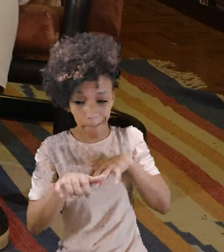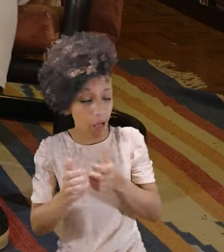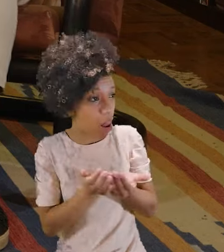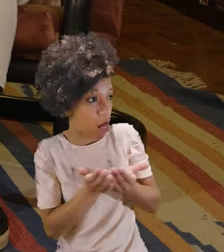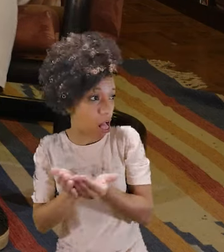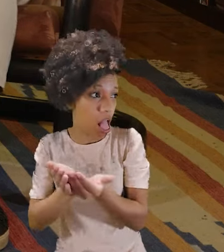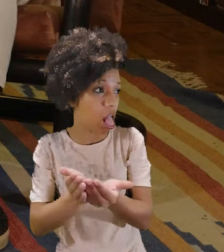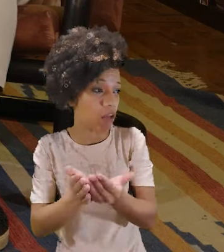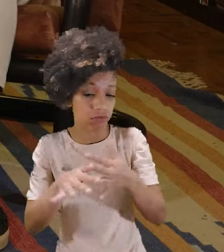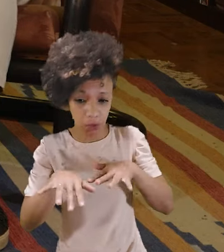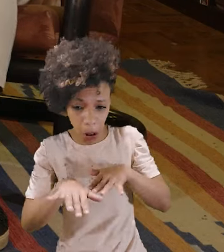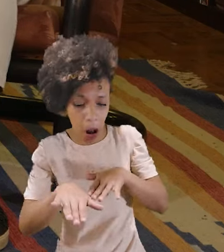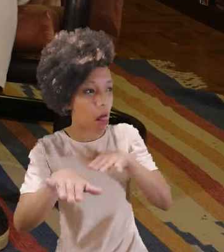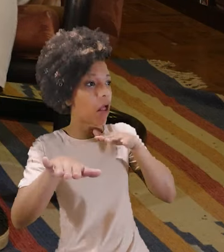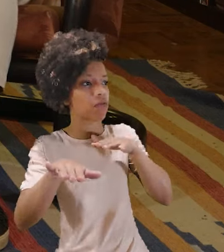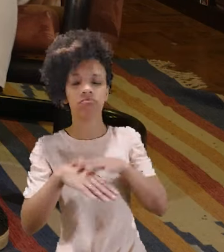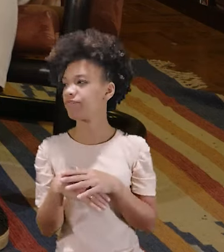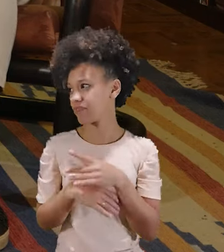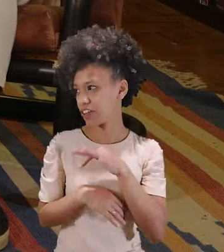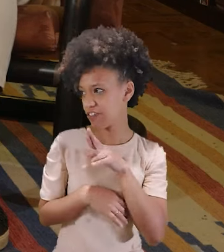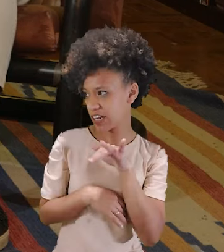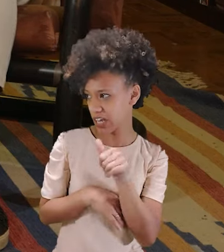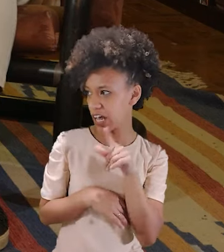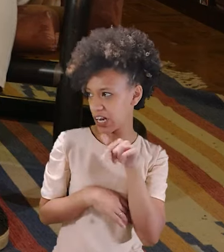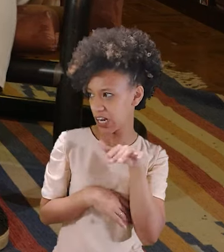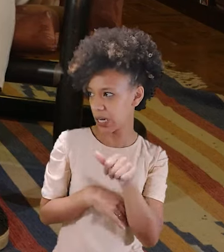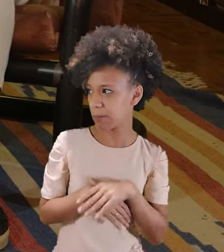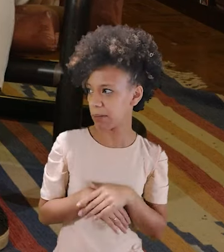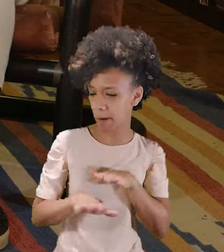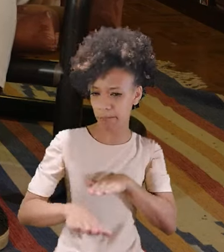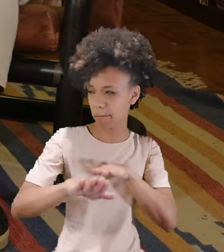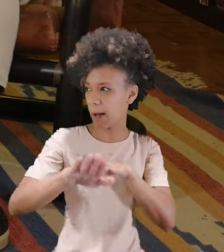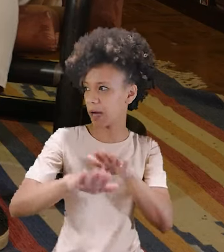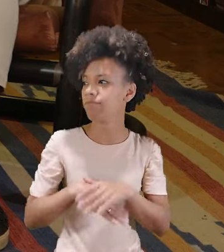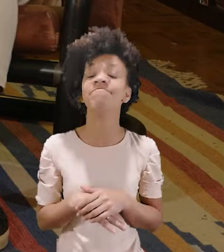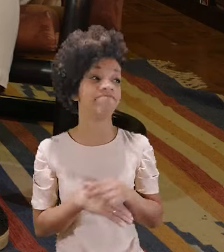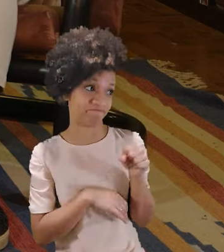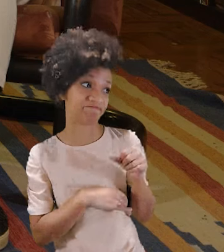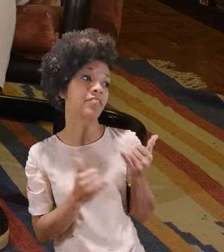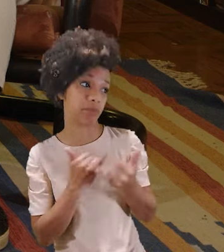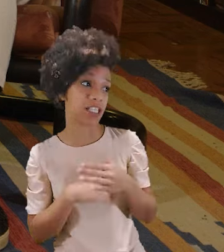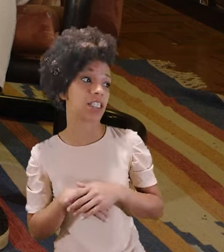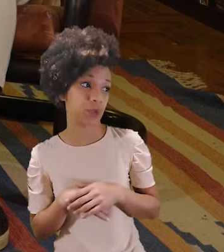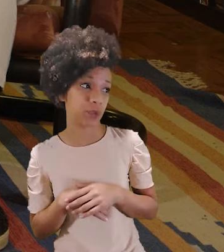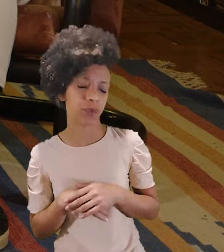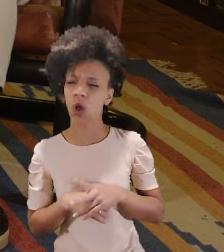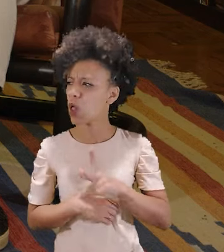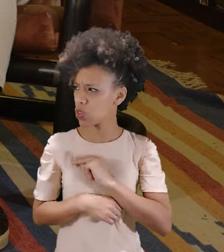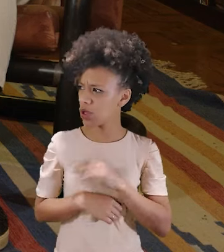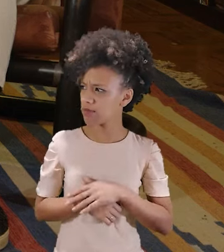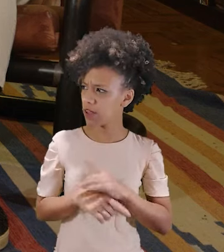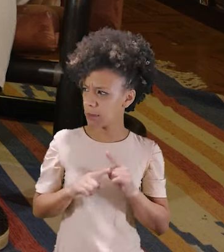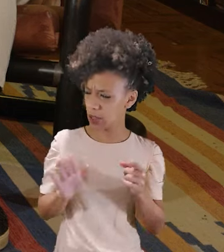naquela virou virou uma Faria Lima precisar pessoas assim que louco